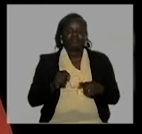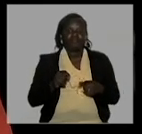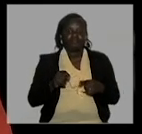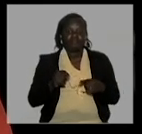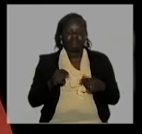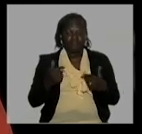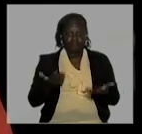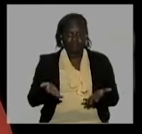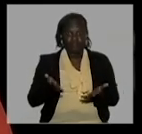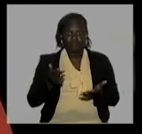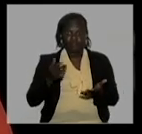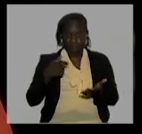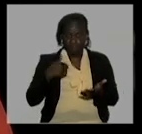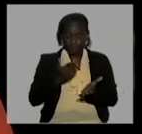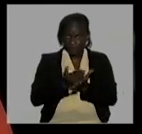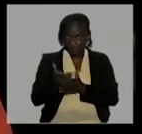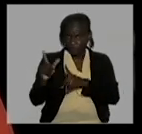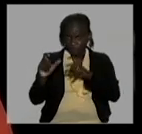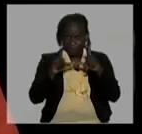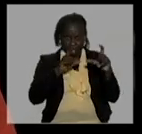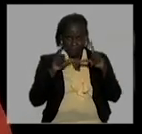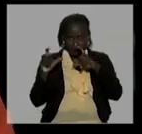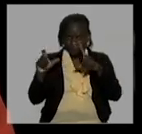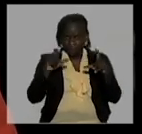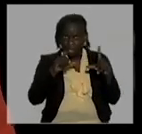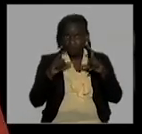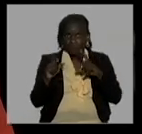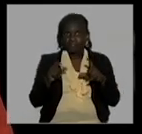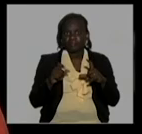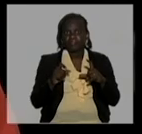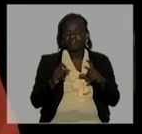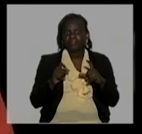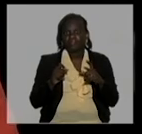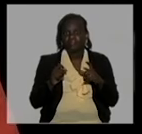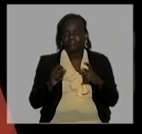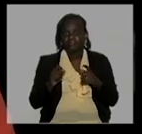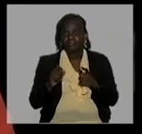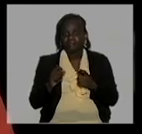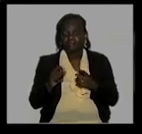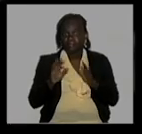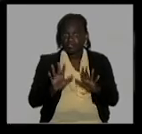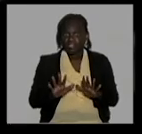guerras, né? E aí eu comecei a fotografar.